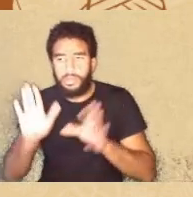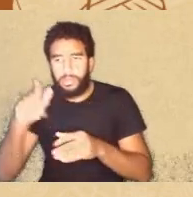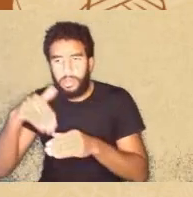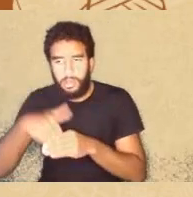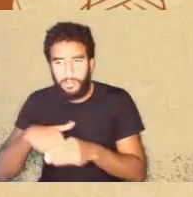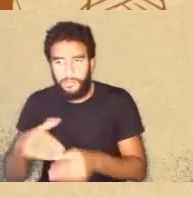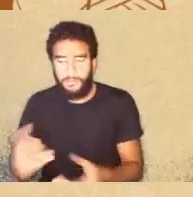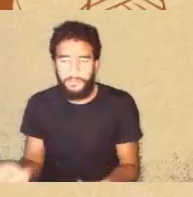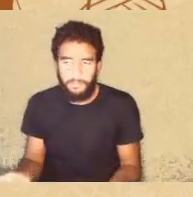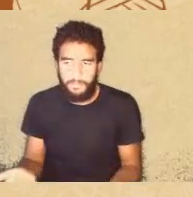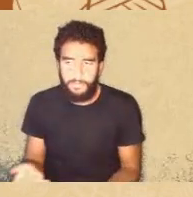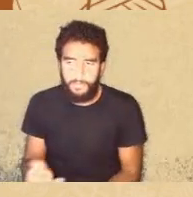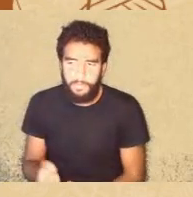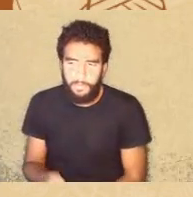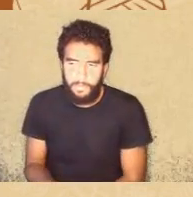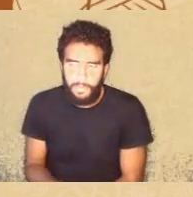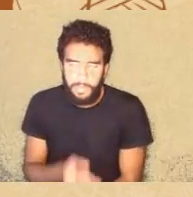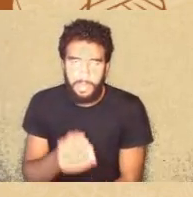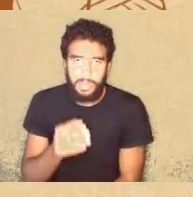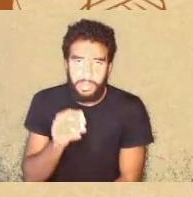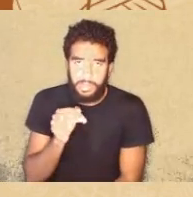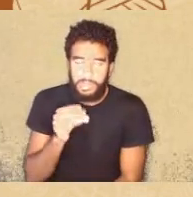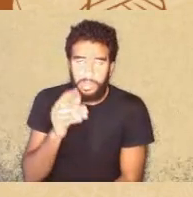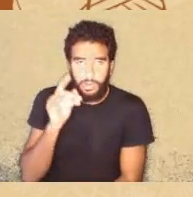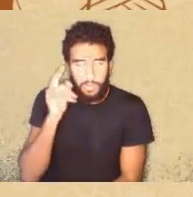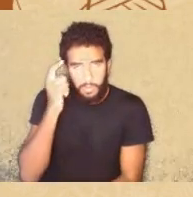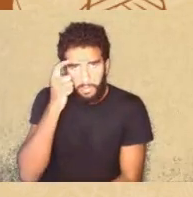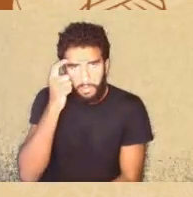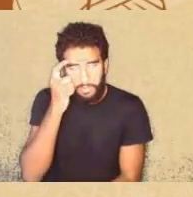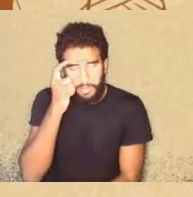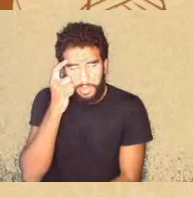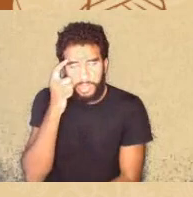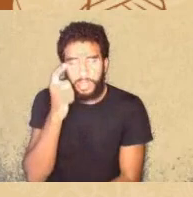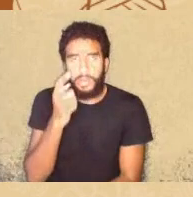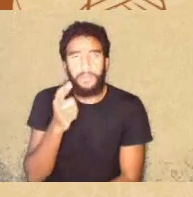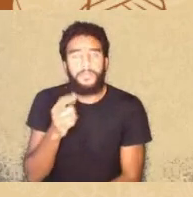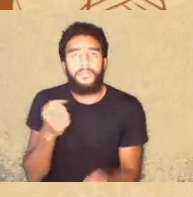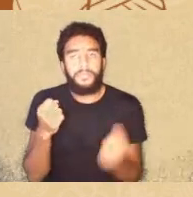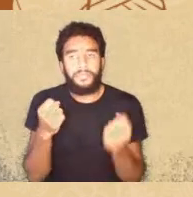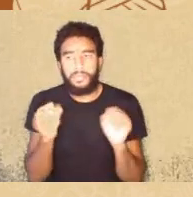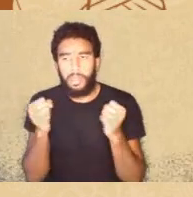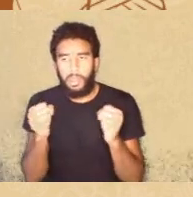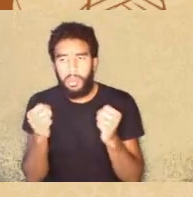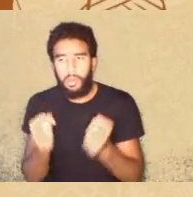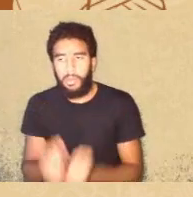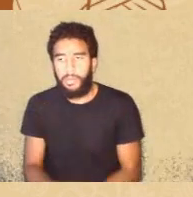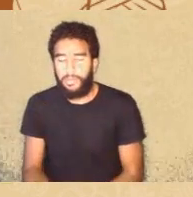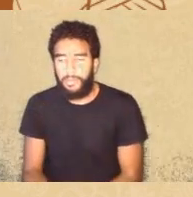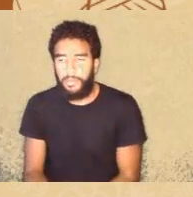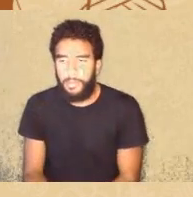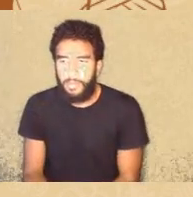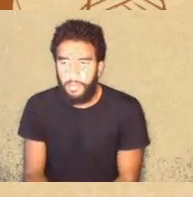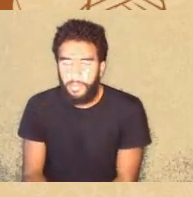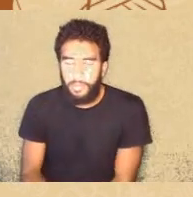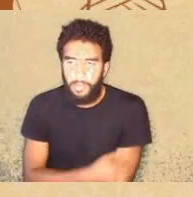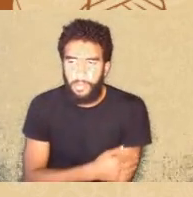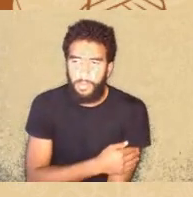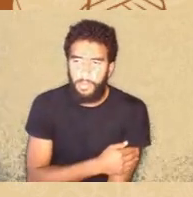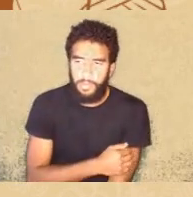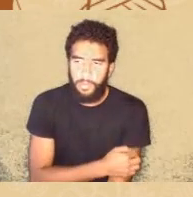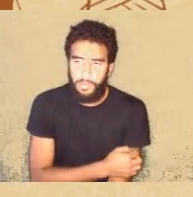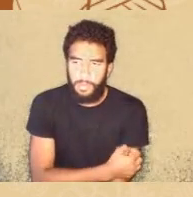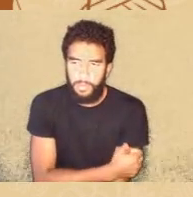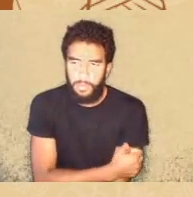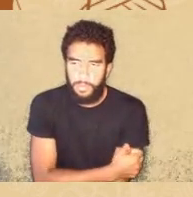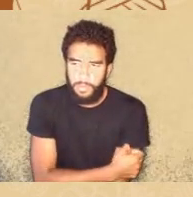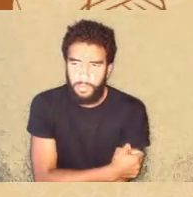Por exemplo, quando eu penso em academia, né? Universidade, ter mais mulheres nas exatas, ter mais professores trans, ter mais